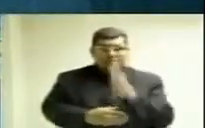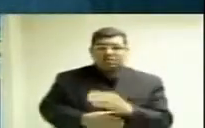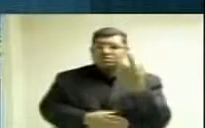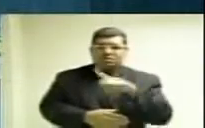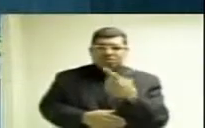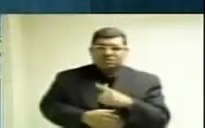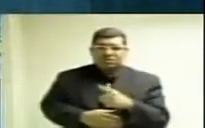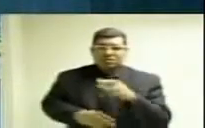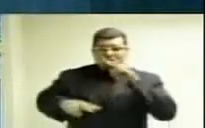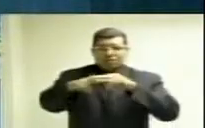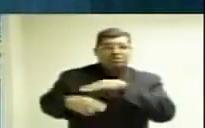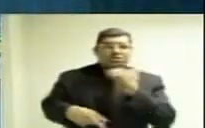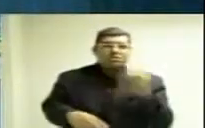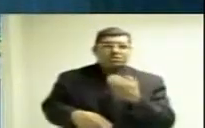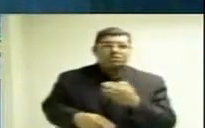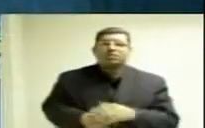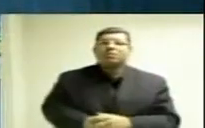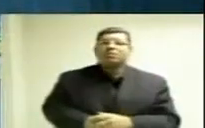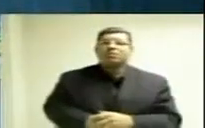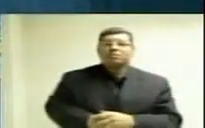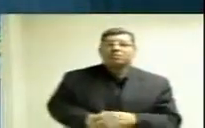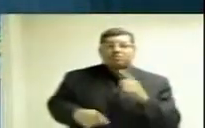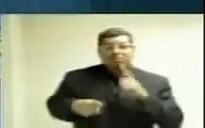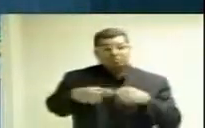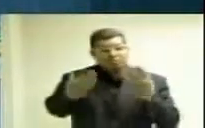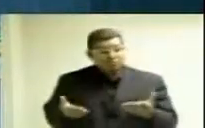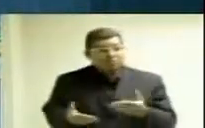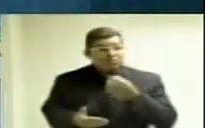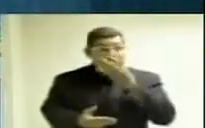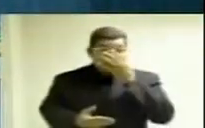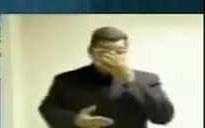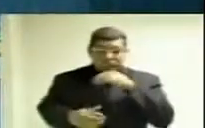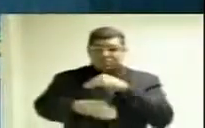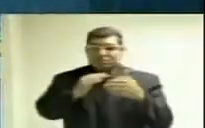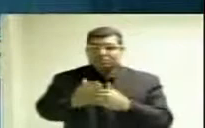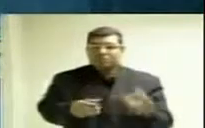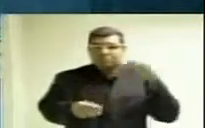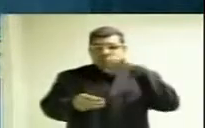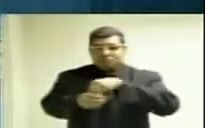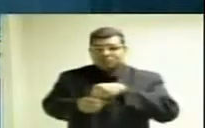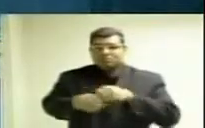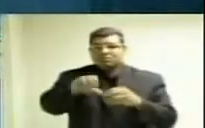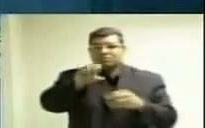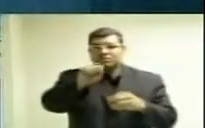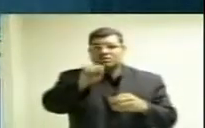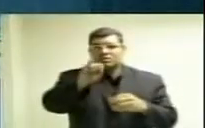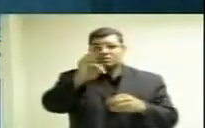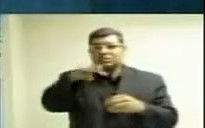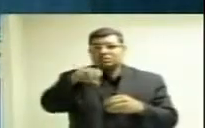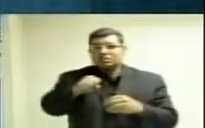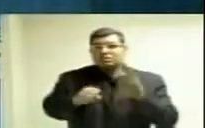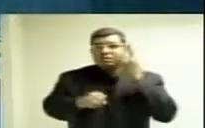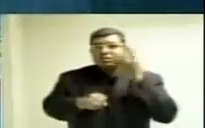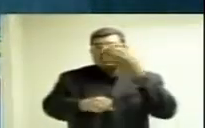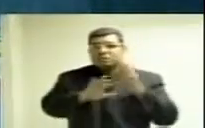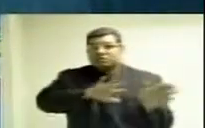não existe nem pena de morte, nem prisão perpétua. Portanto, todo mundo que entrou no sistema carcerário, um